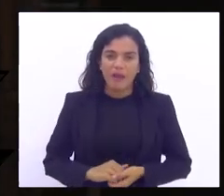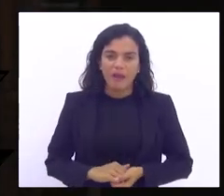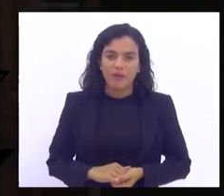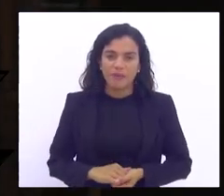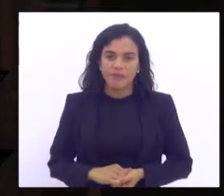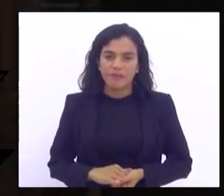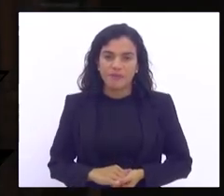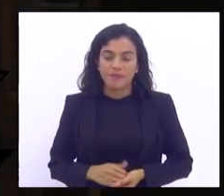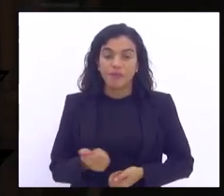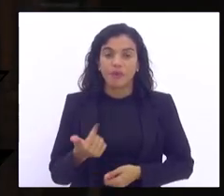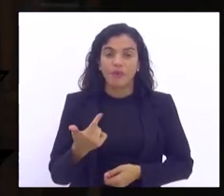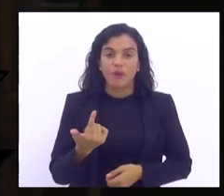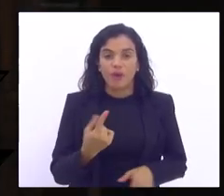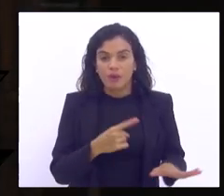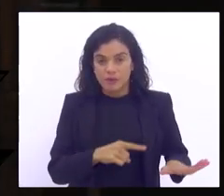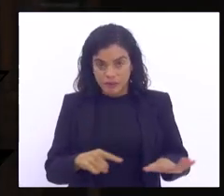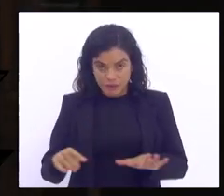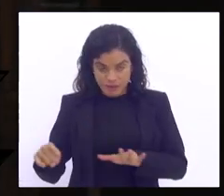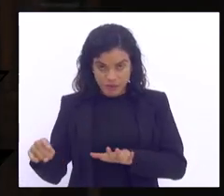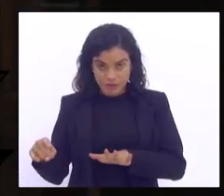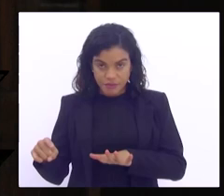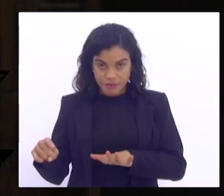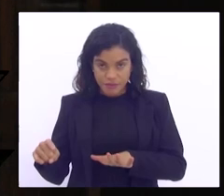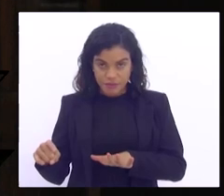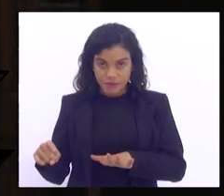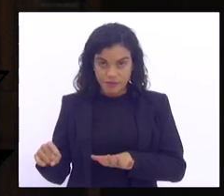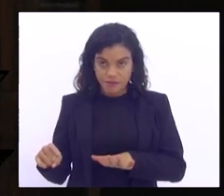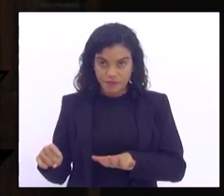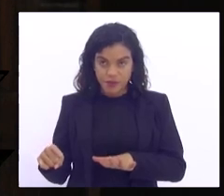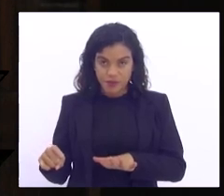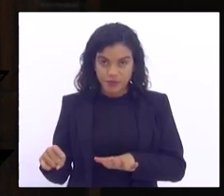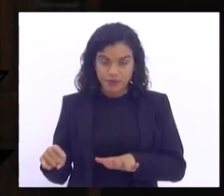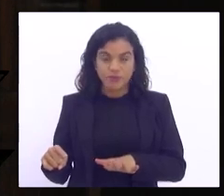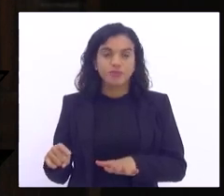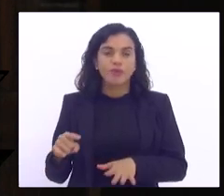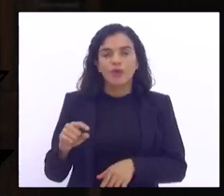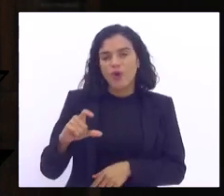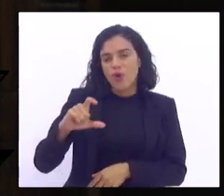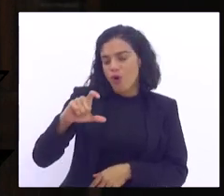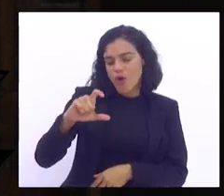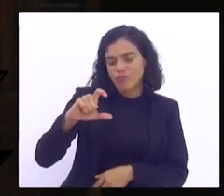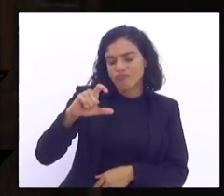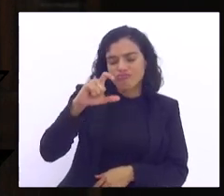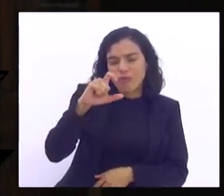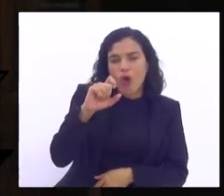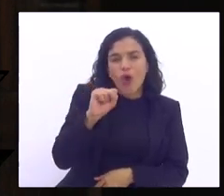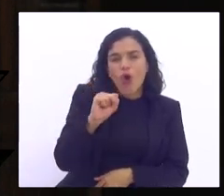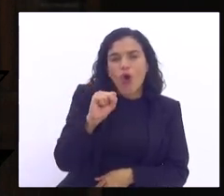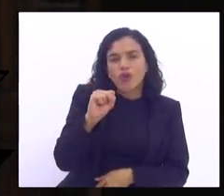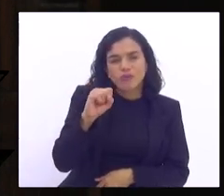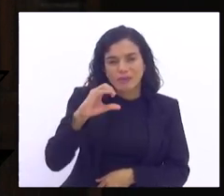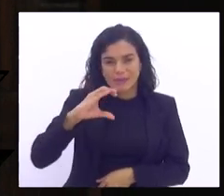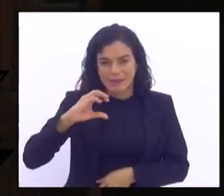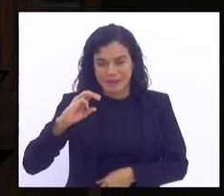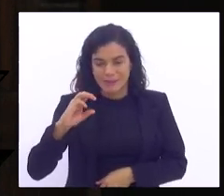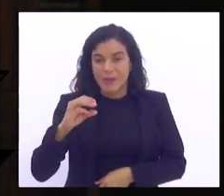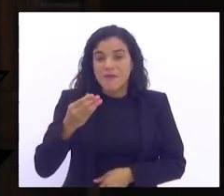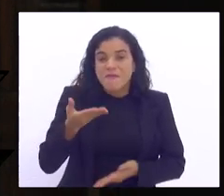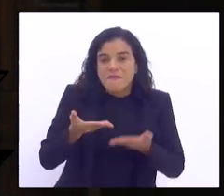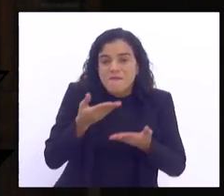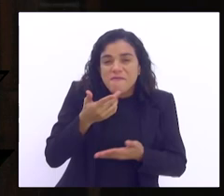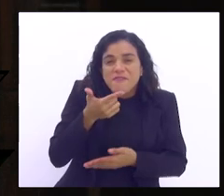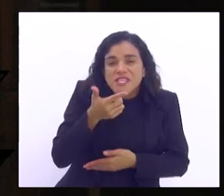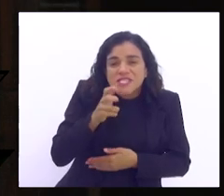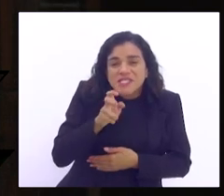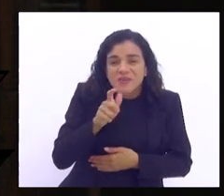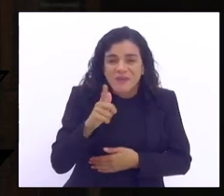Com 12 semanas, que é o nosso caso aqui, né, o feto mede 8 centímetros, pesa 25